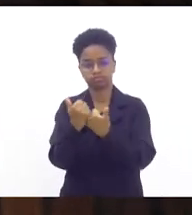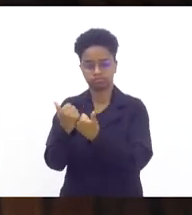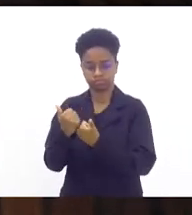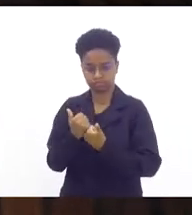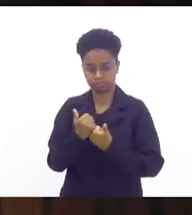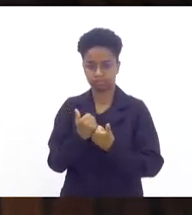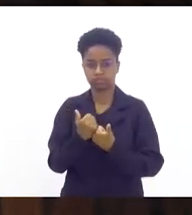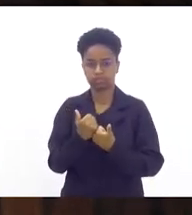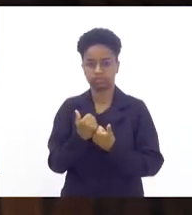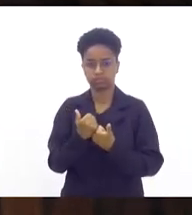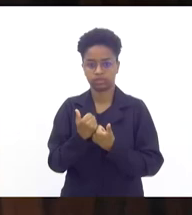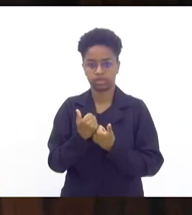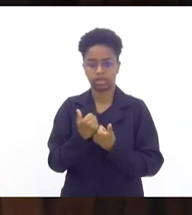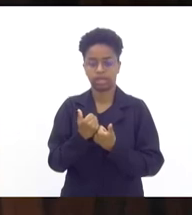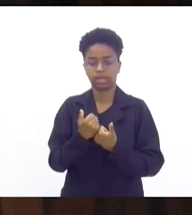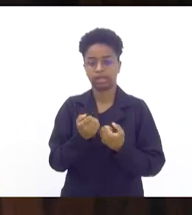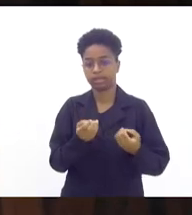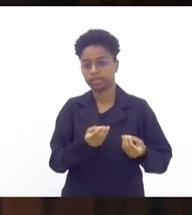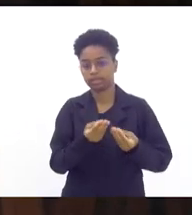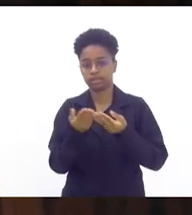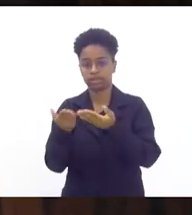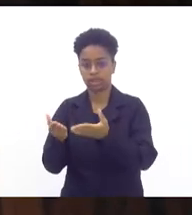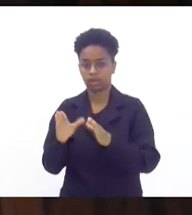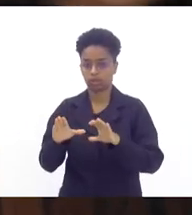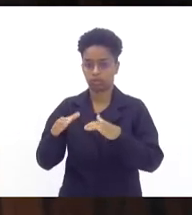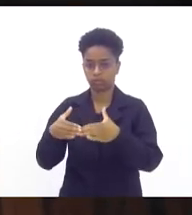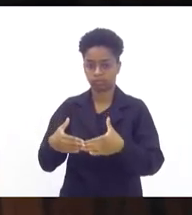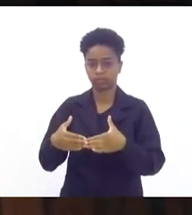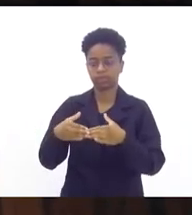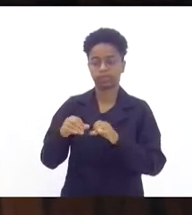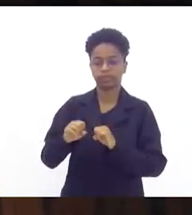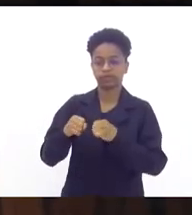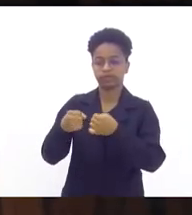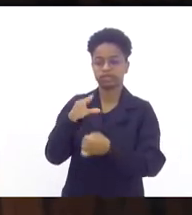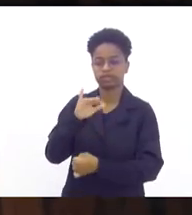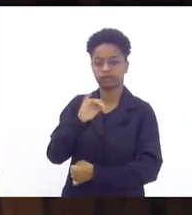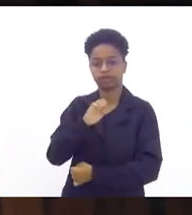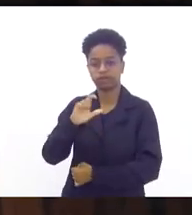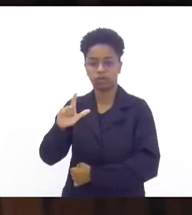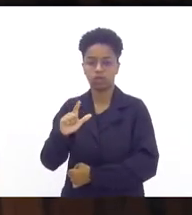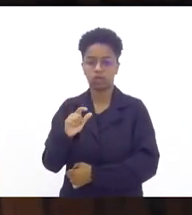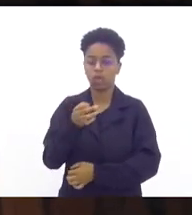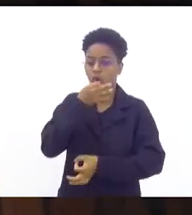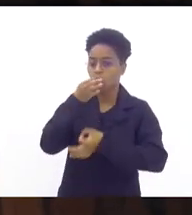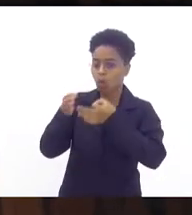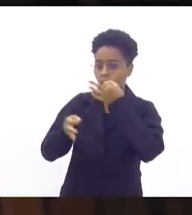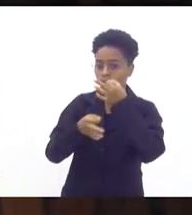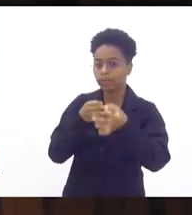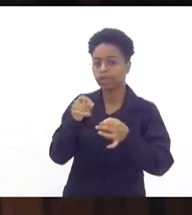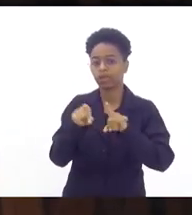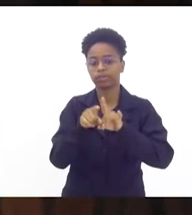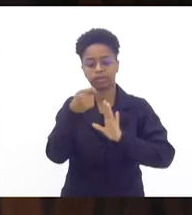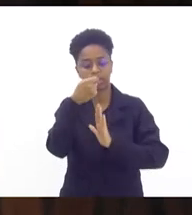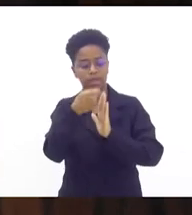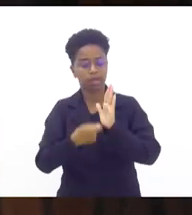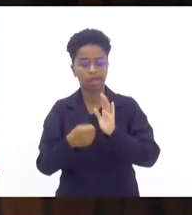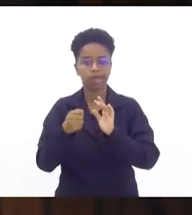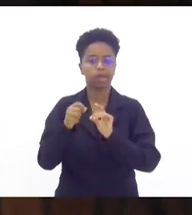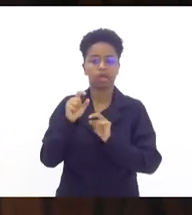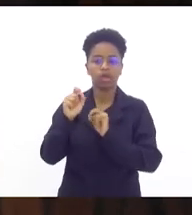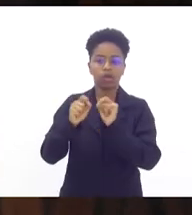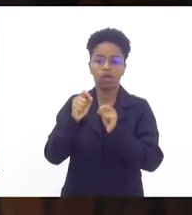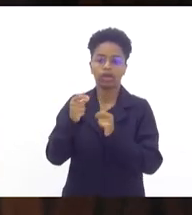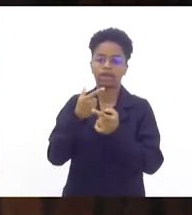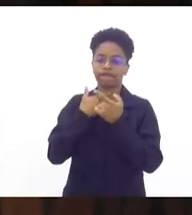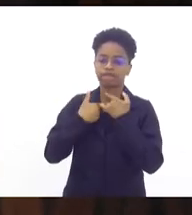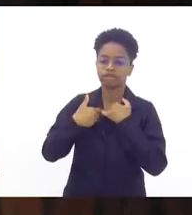enviando a comissão de Defesa Civil desta casa as suas impressões as suas reivindicações para que de alguma forma